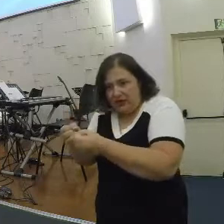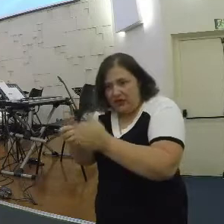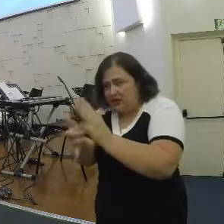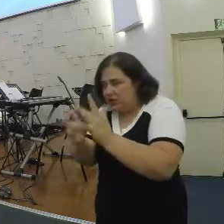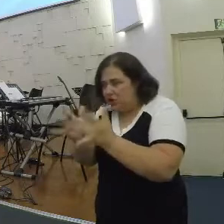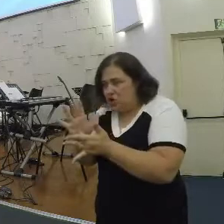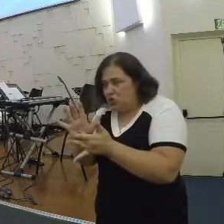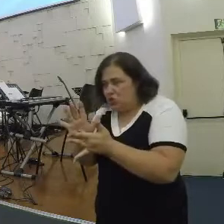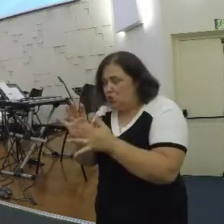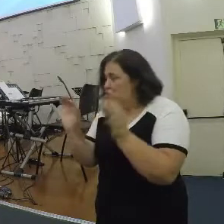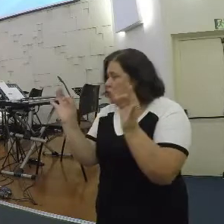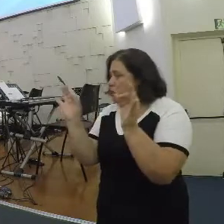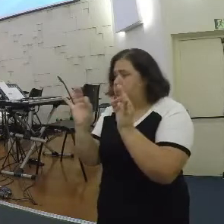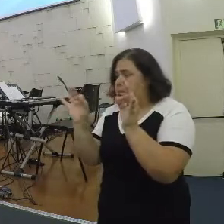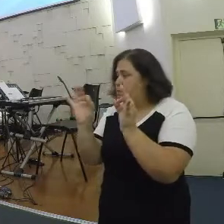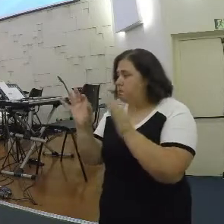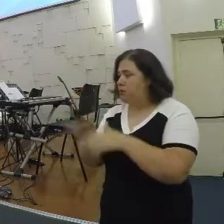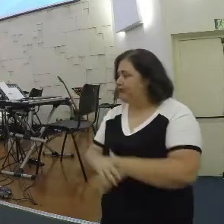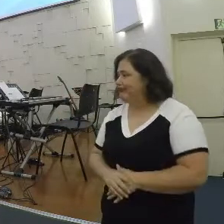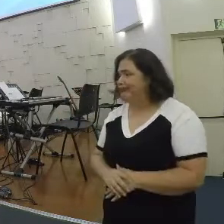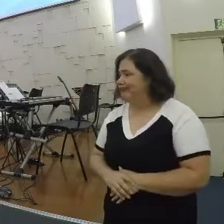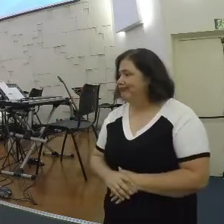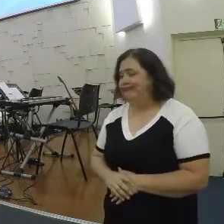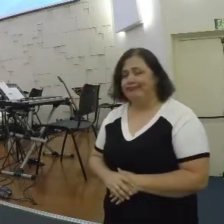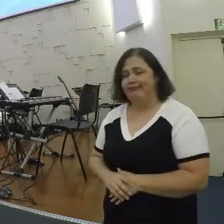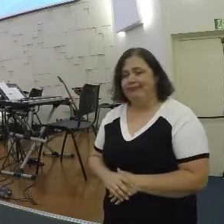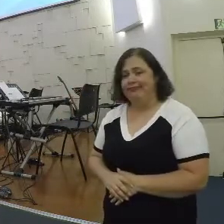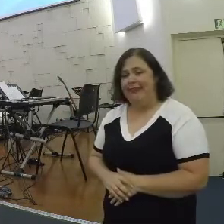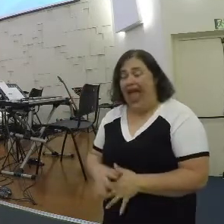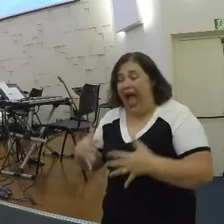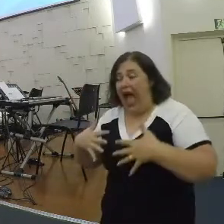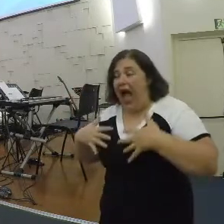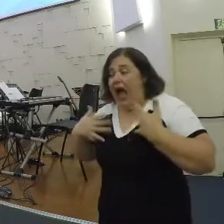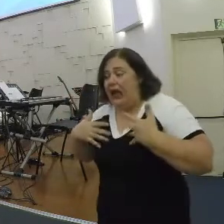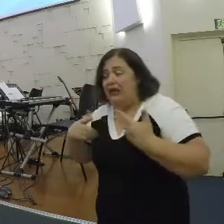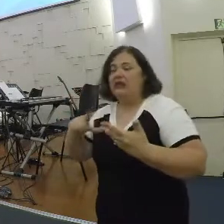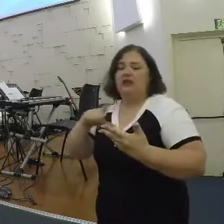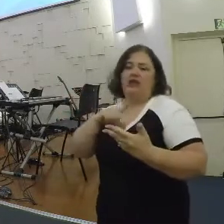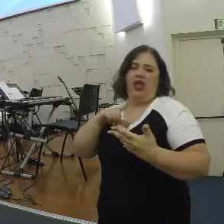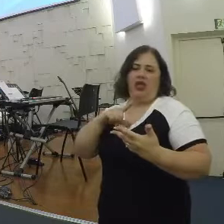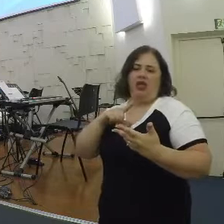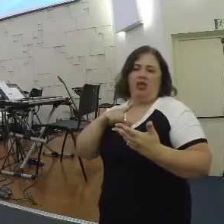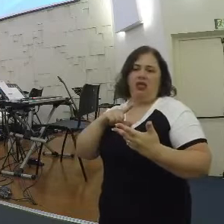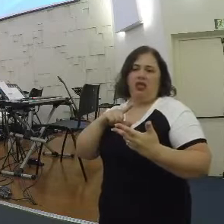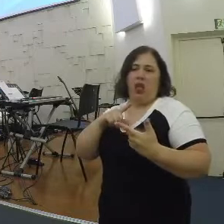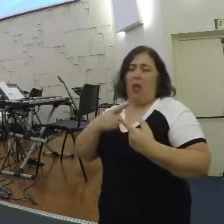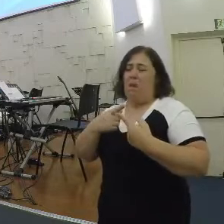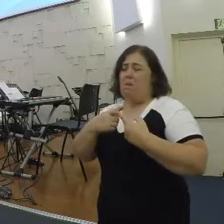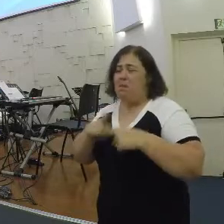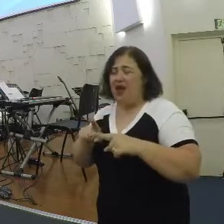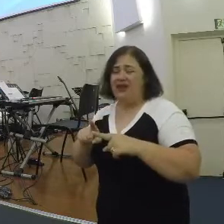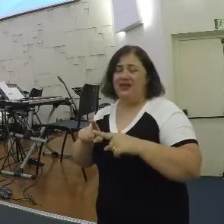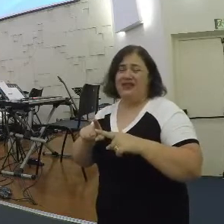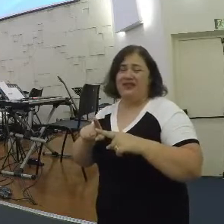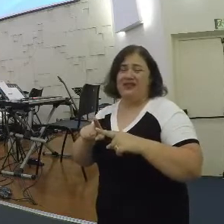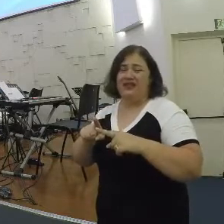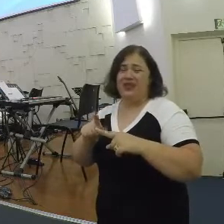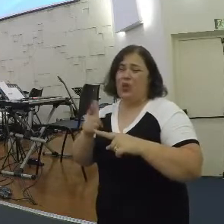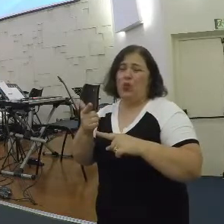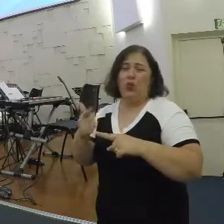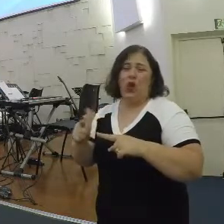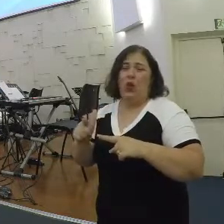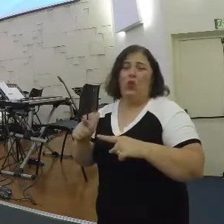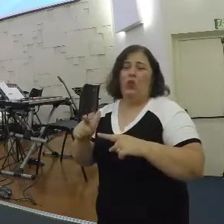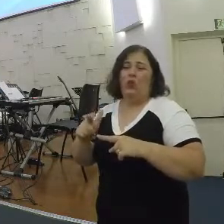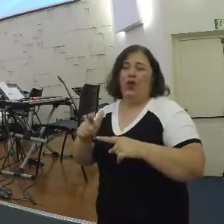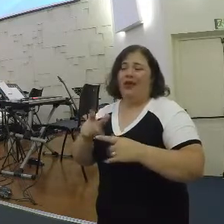teremos que lidar com aflições, mesmo os crentes mais fiéis ao Senhor, mesmo os crentes mais sinceros, mesmo